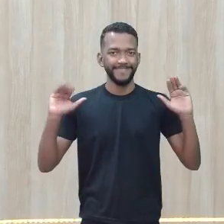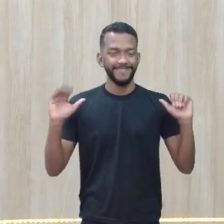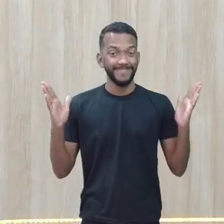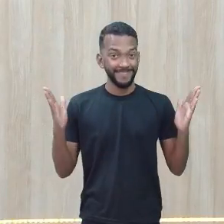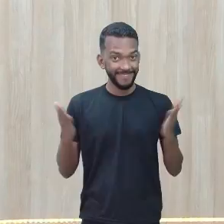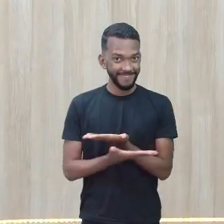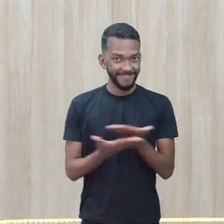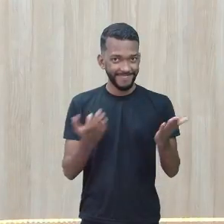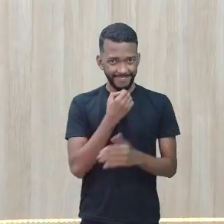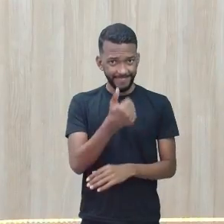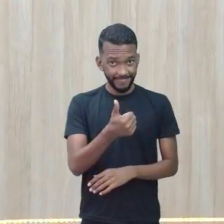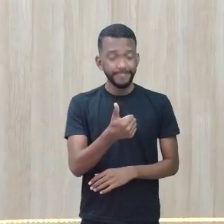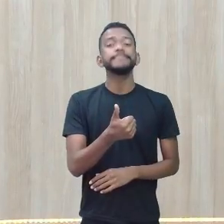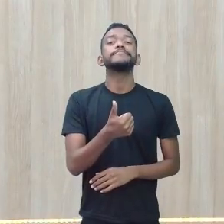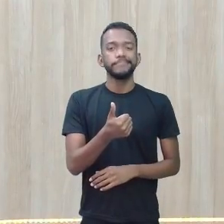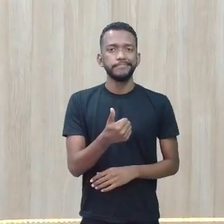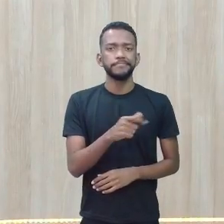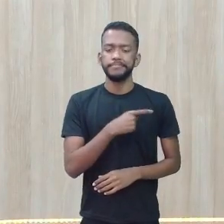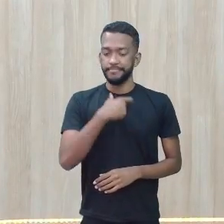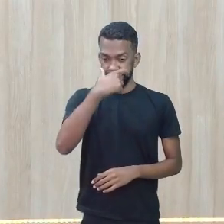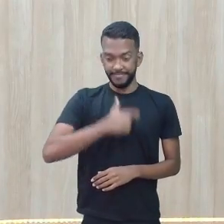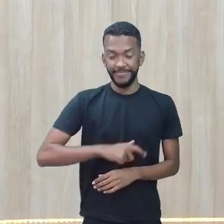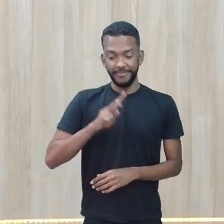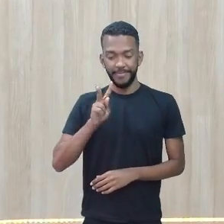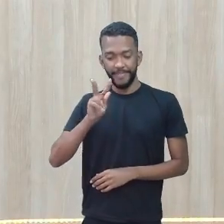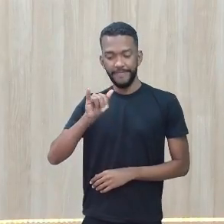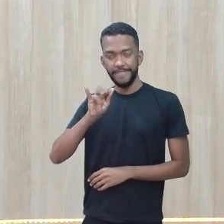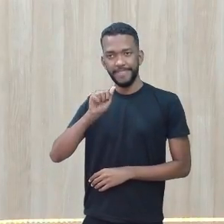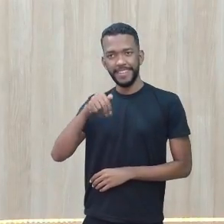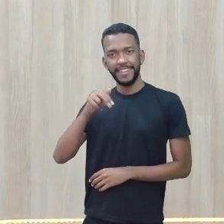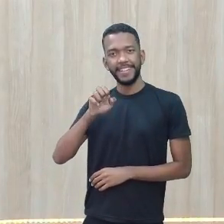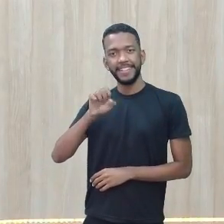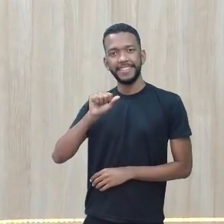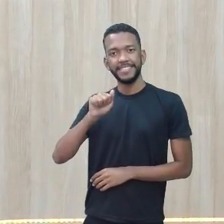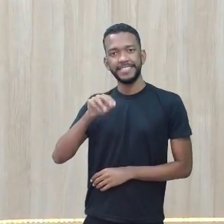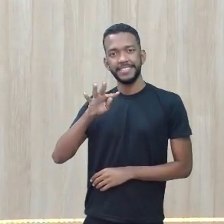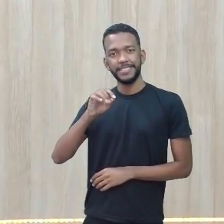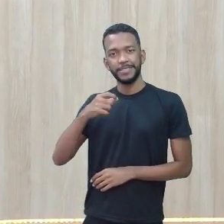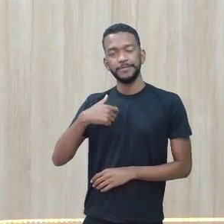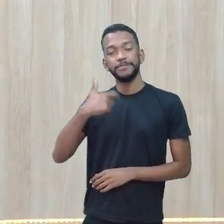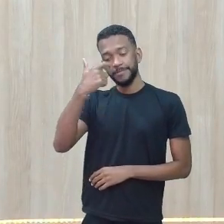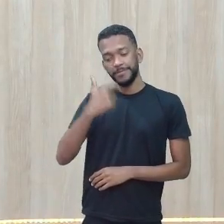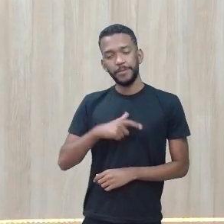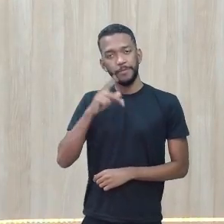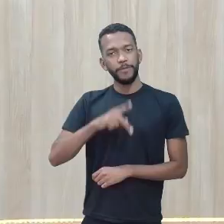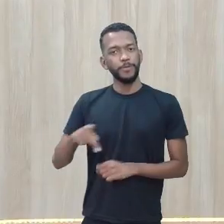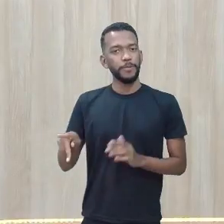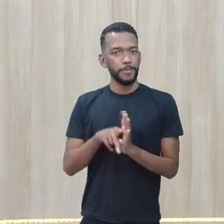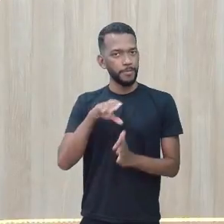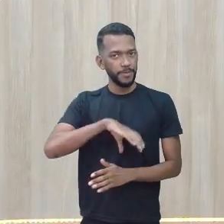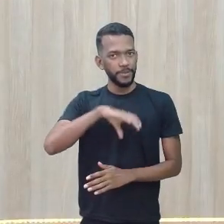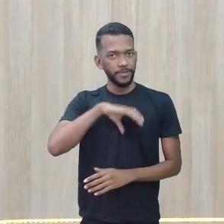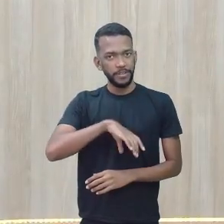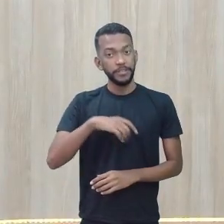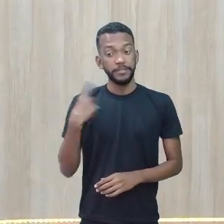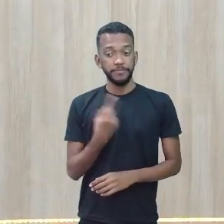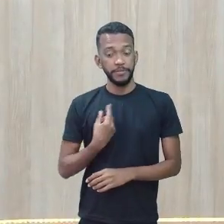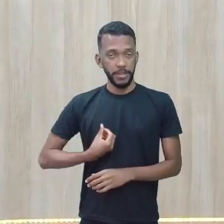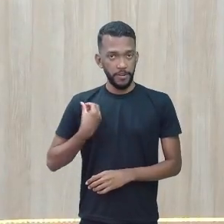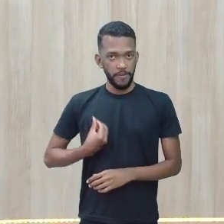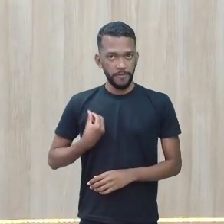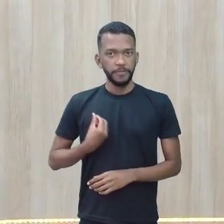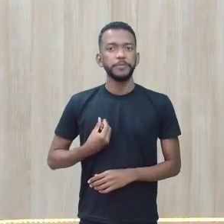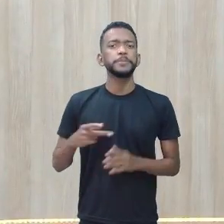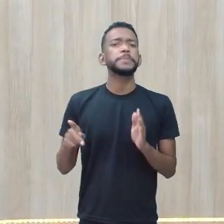tudo bem com vocês? Eu sou Viviane Santos e eu sou a professora de vocês de língua portuguesa. Nós estamos ao vivo nos estúdios do Educa